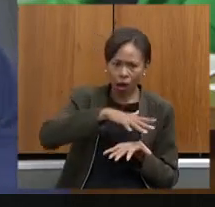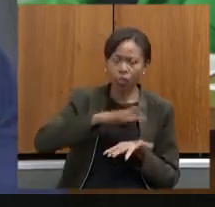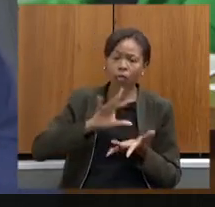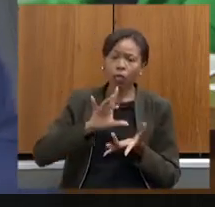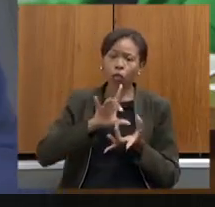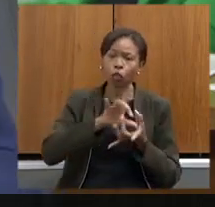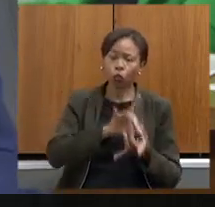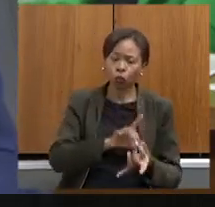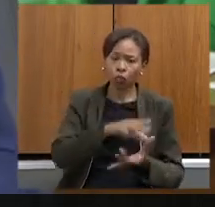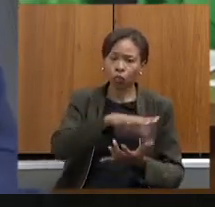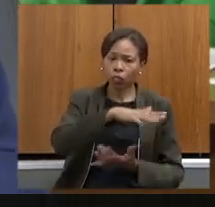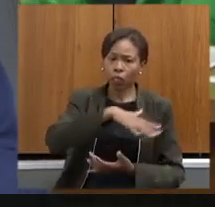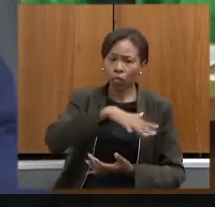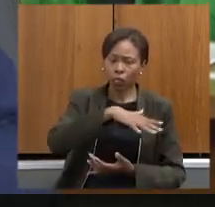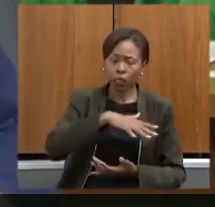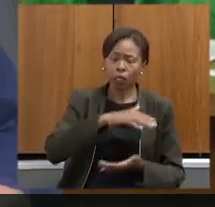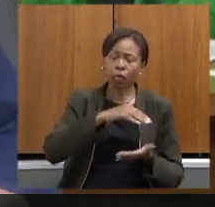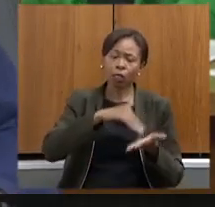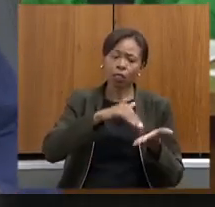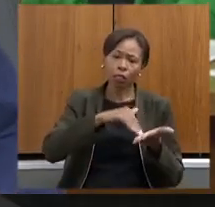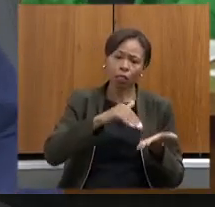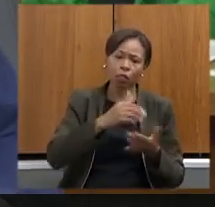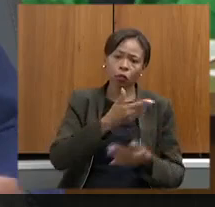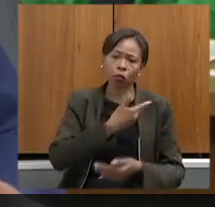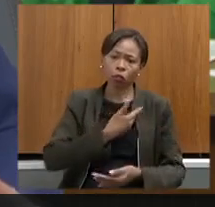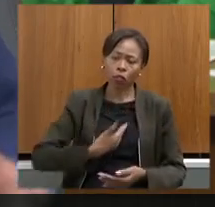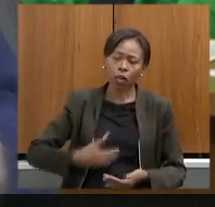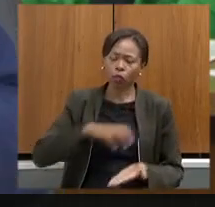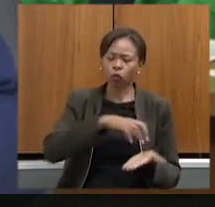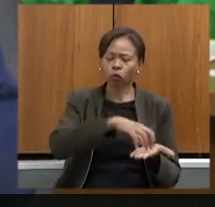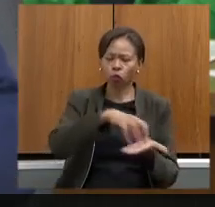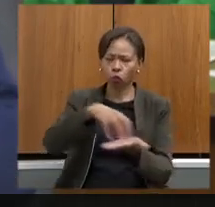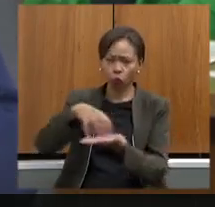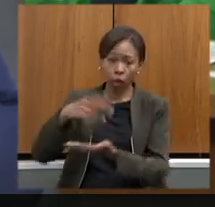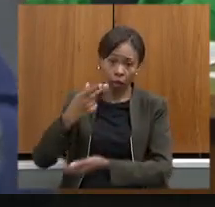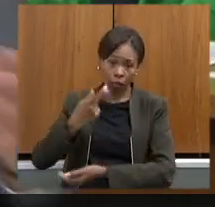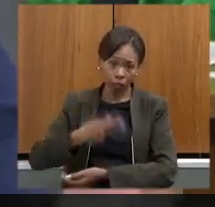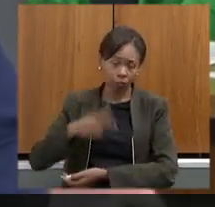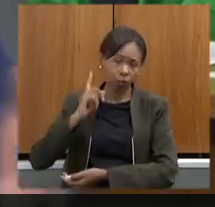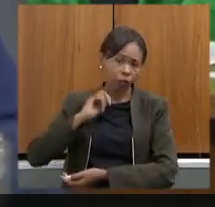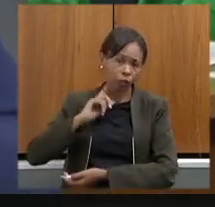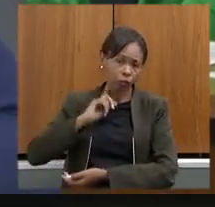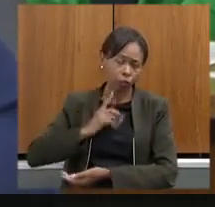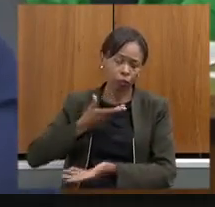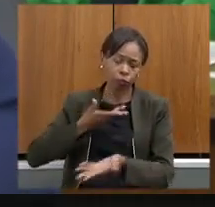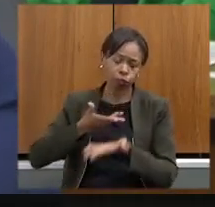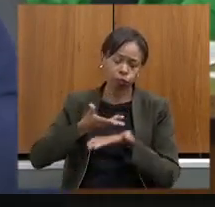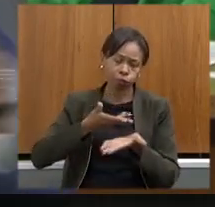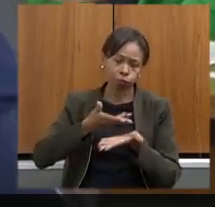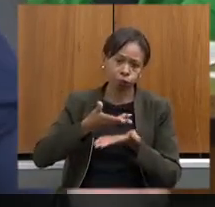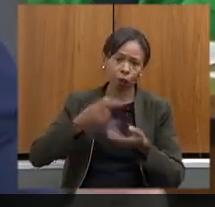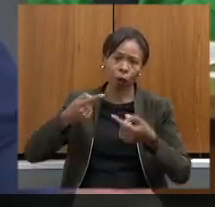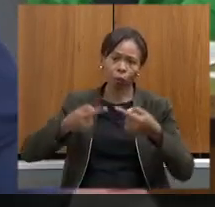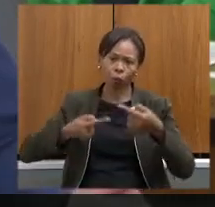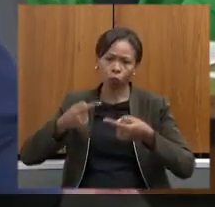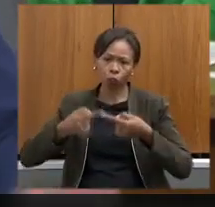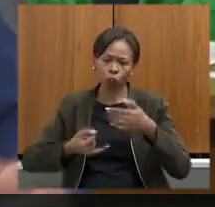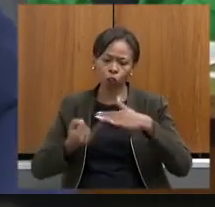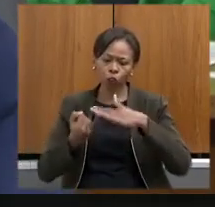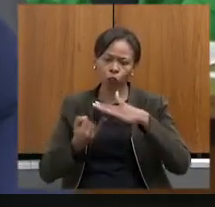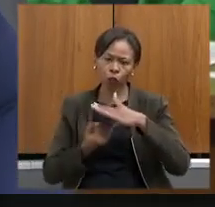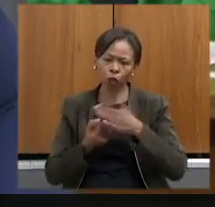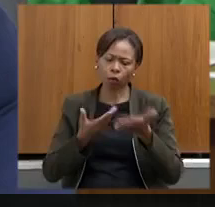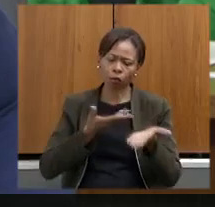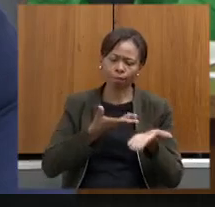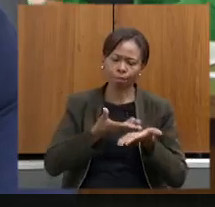Secretaria de Estado com os órgãos do Estado de Minas Gerais sem podemos sempre fazendo a interlocução política institucional trazendo também para